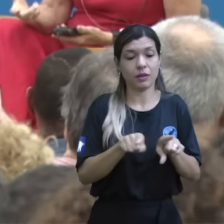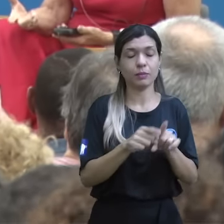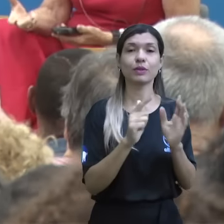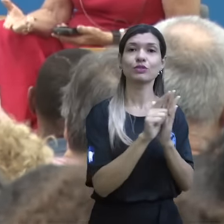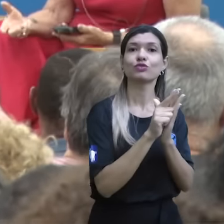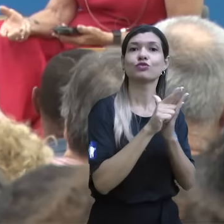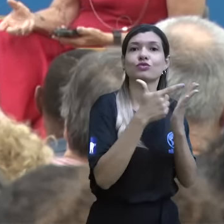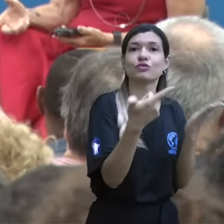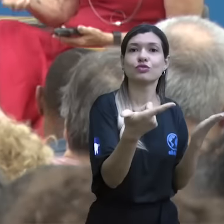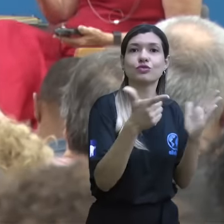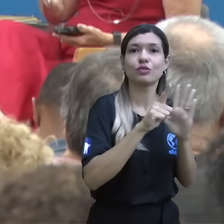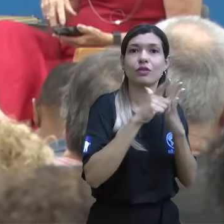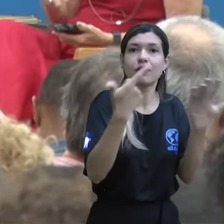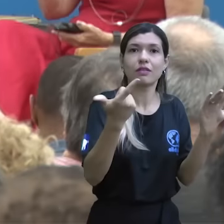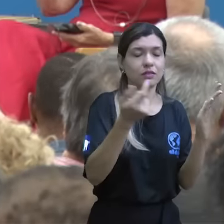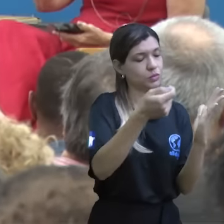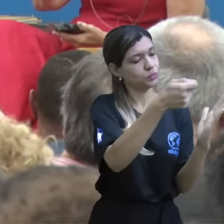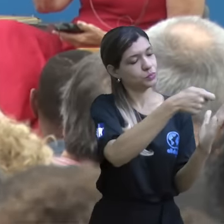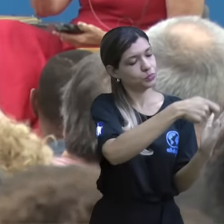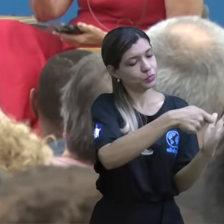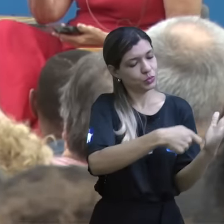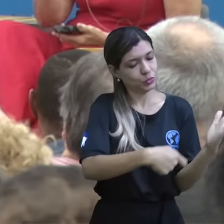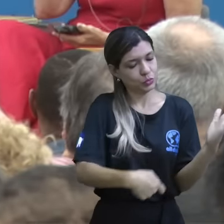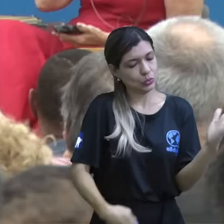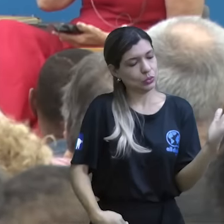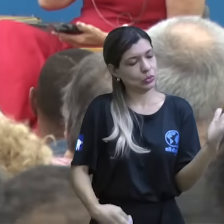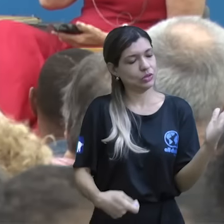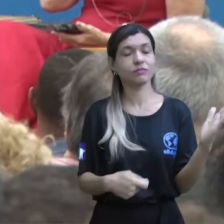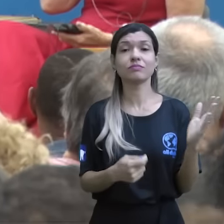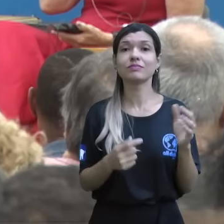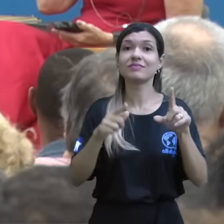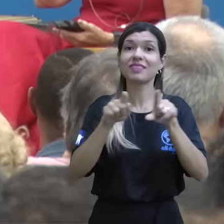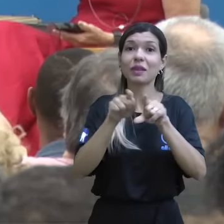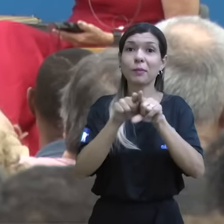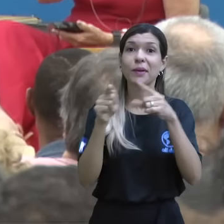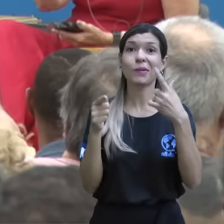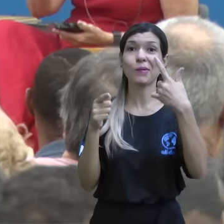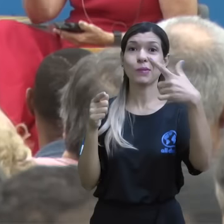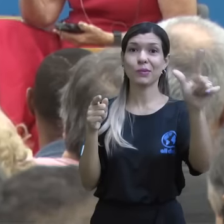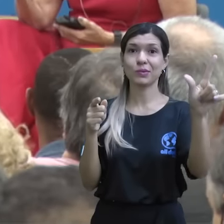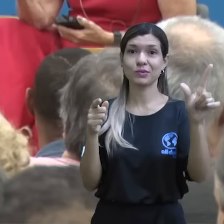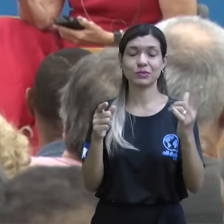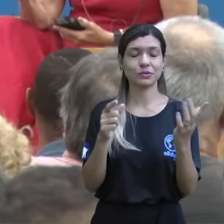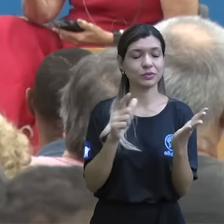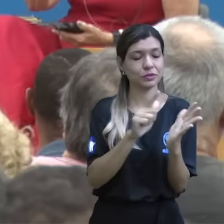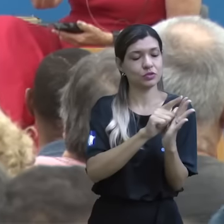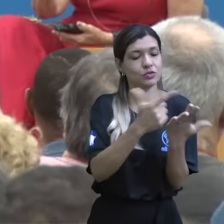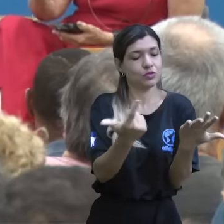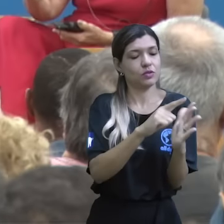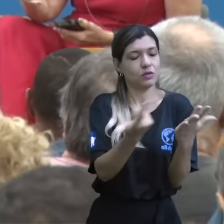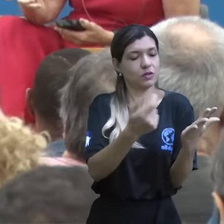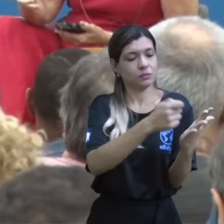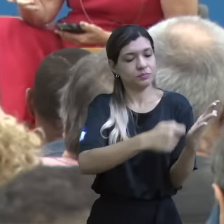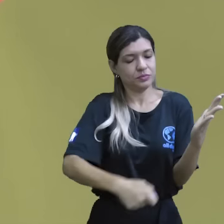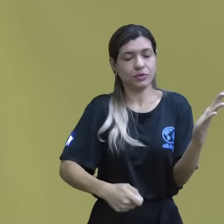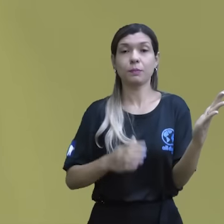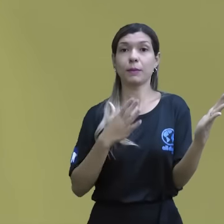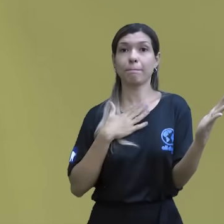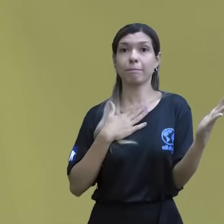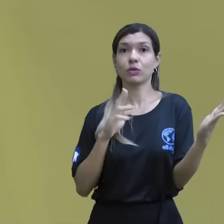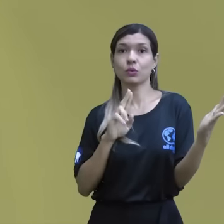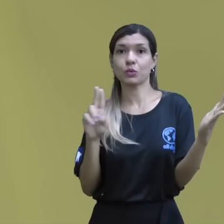as revistas, a gente vê que há uma série de textos que foram escritos por ele. Quer